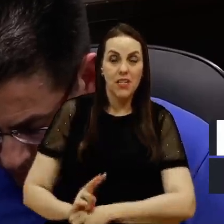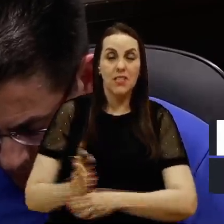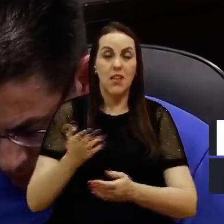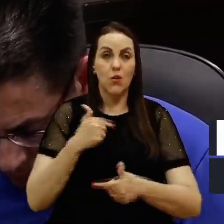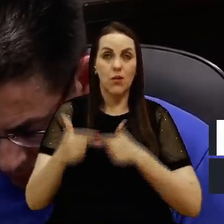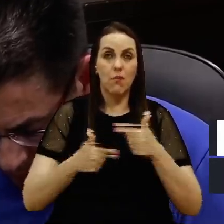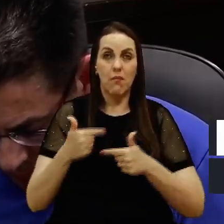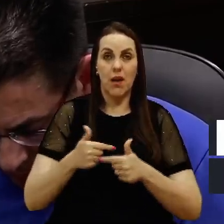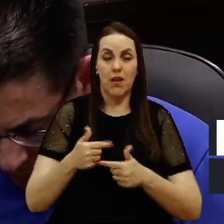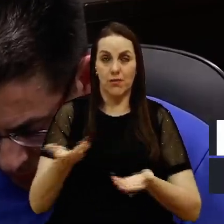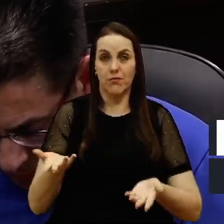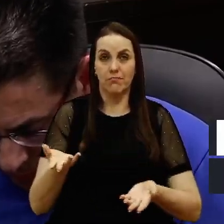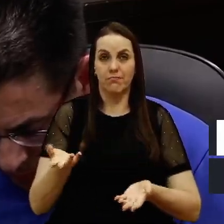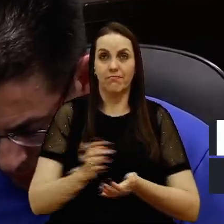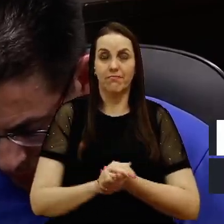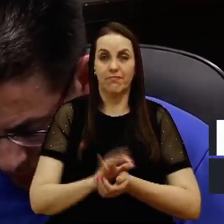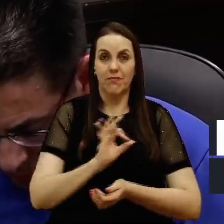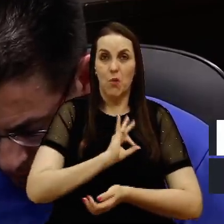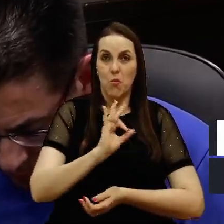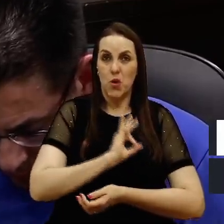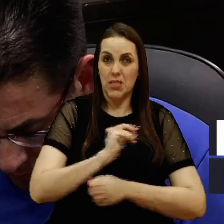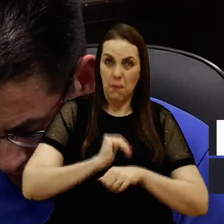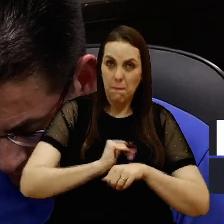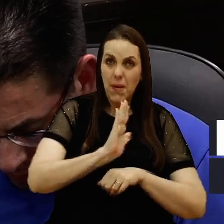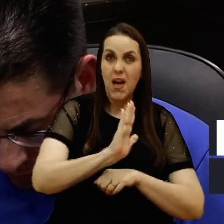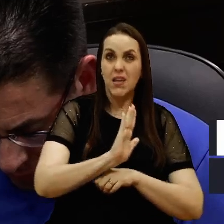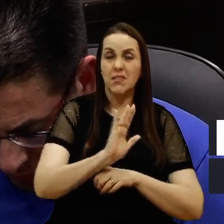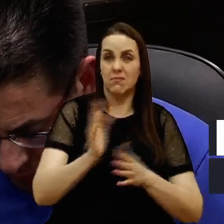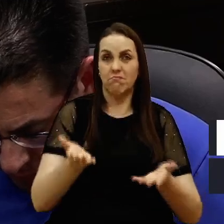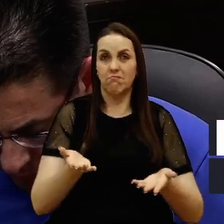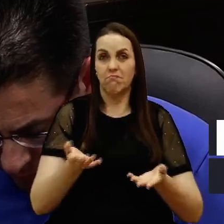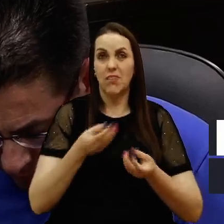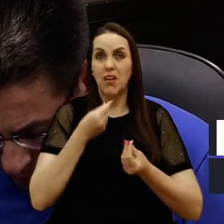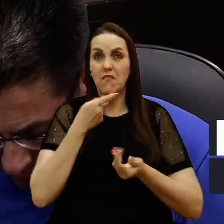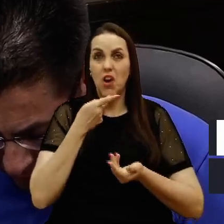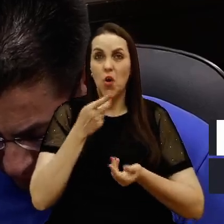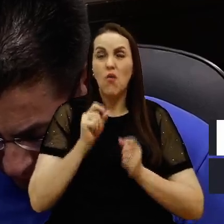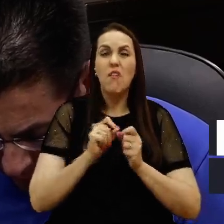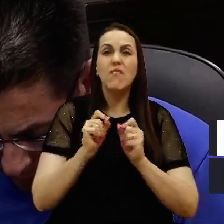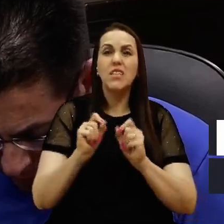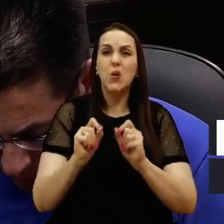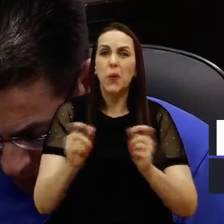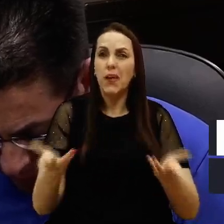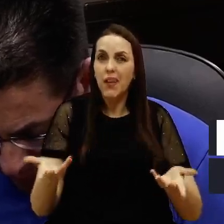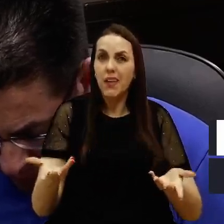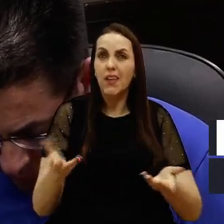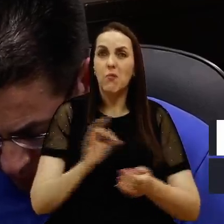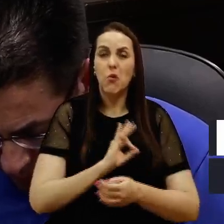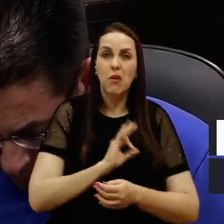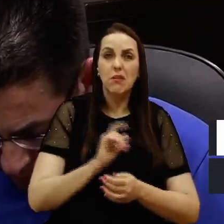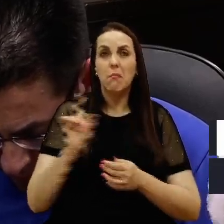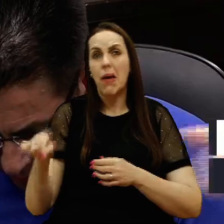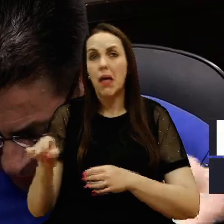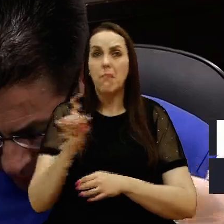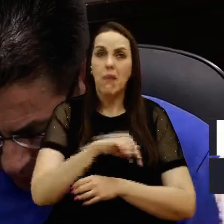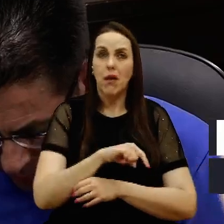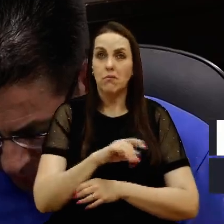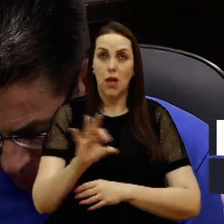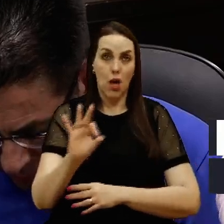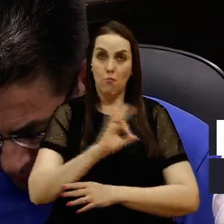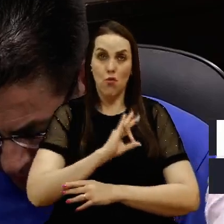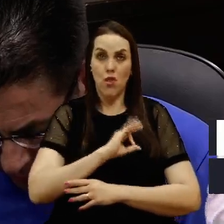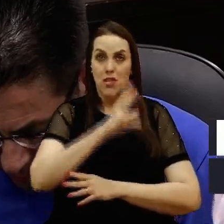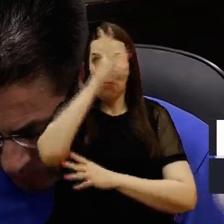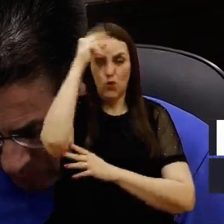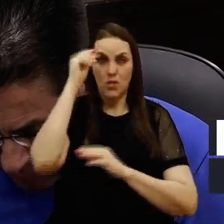Então, eu acredito que uma polícia a mais... Até a Andressa falou, quem que vai fazer, vereador Andressa, quem que vai fazer tal coisa, quem vai fazer? A Polícia Municipal vai